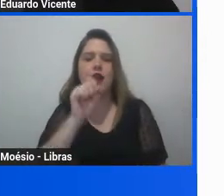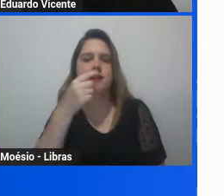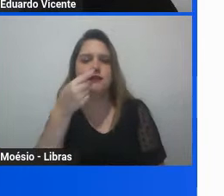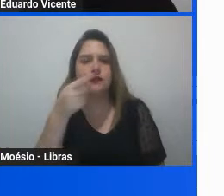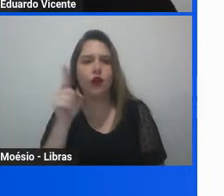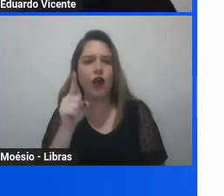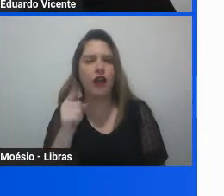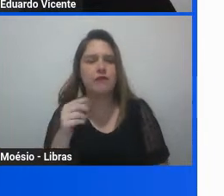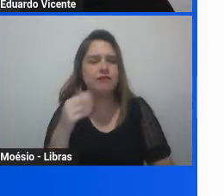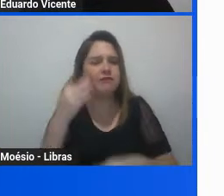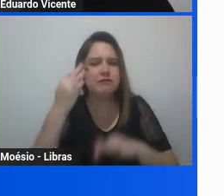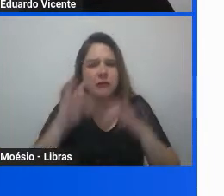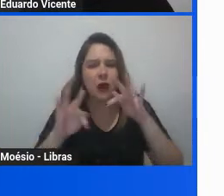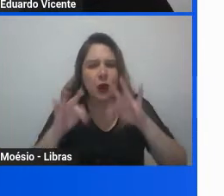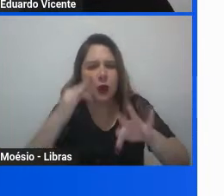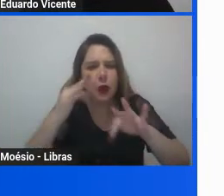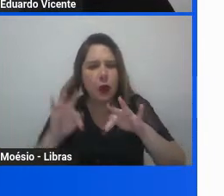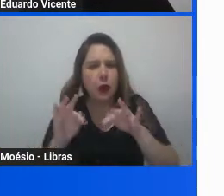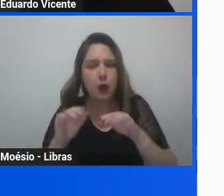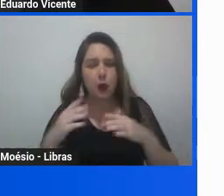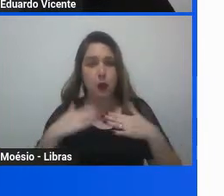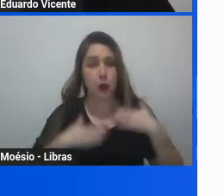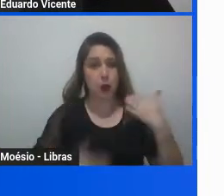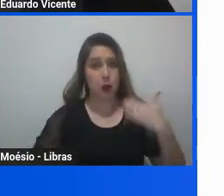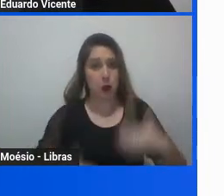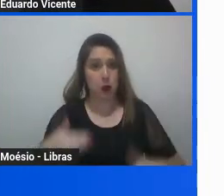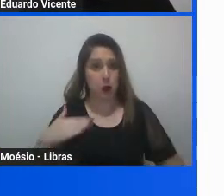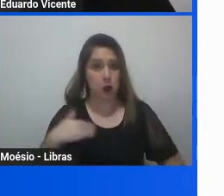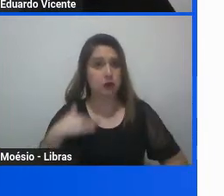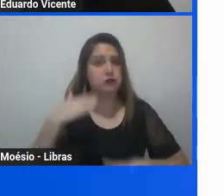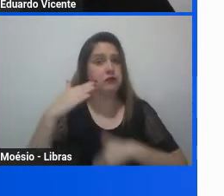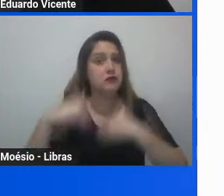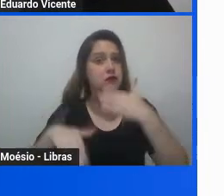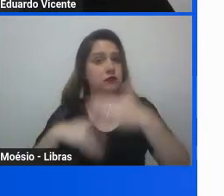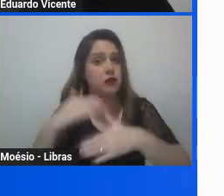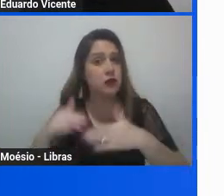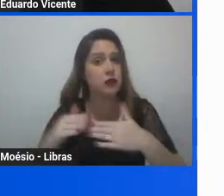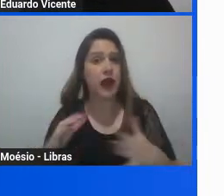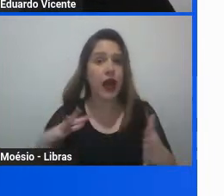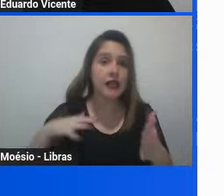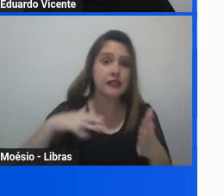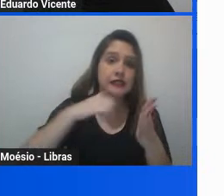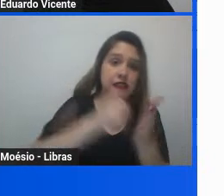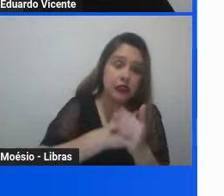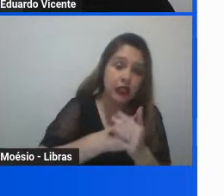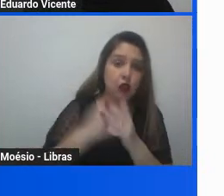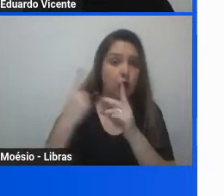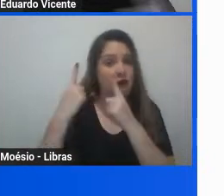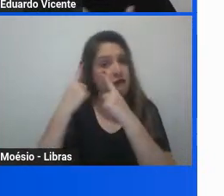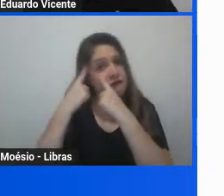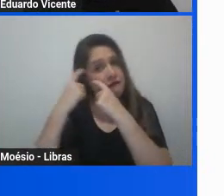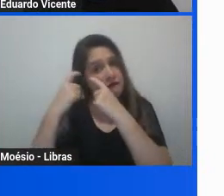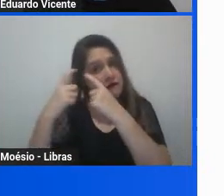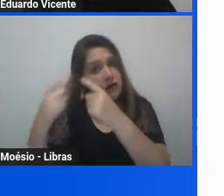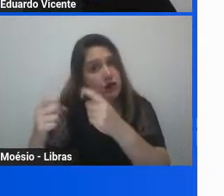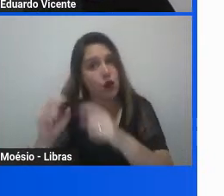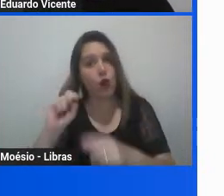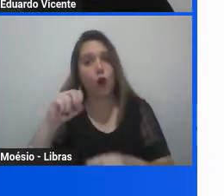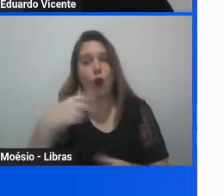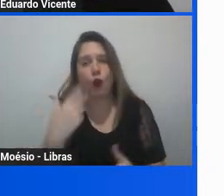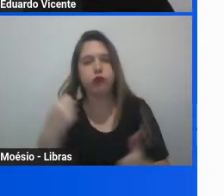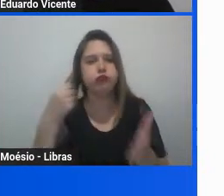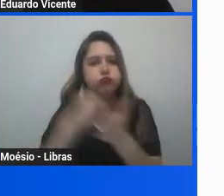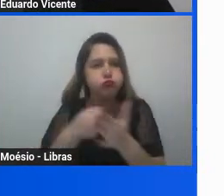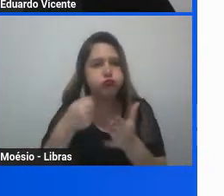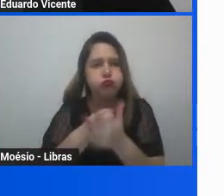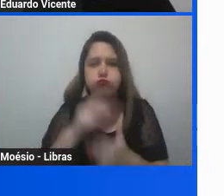um agente externo, podendo ser decorrente de um acidente, uma violência, uma autoagressão,